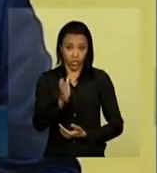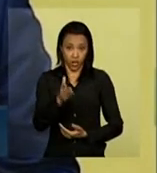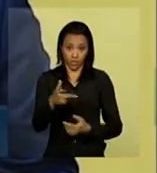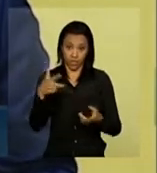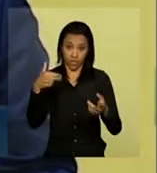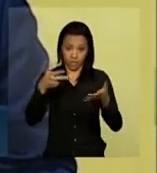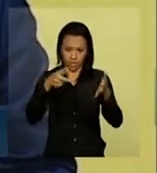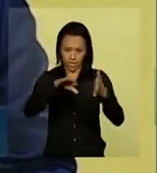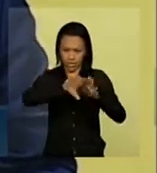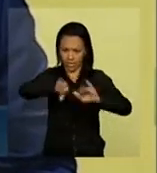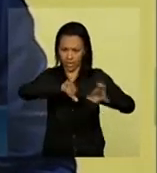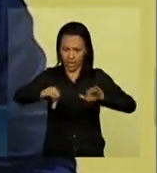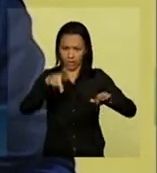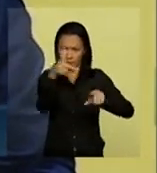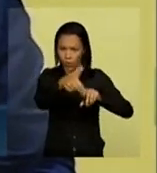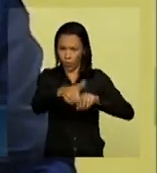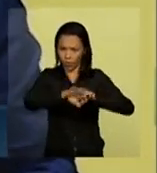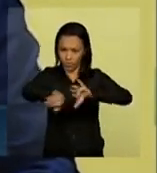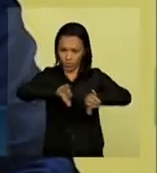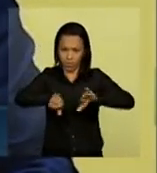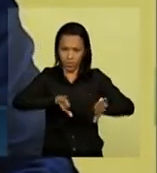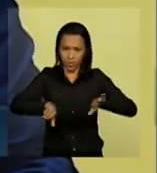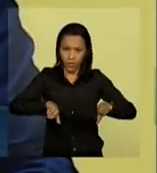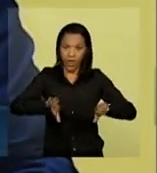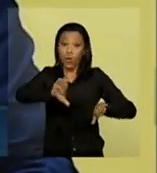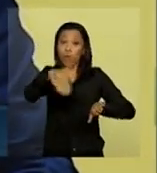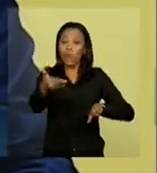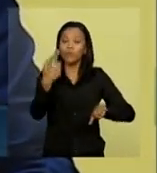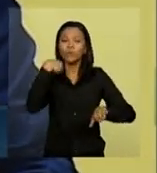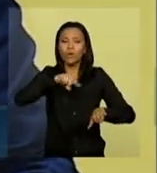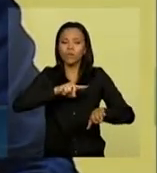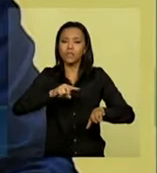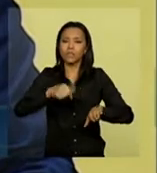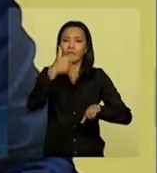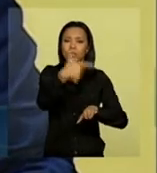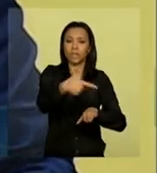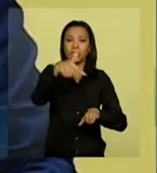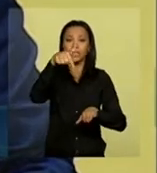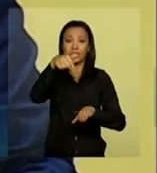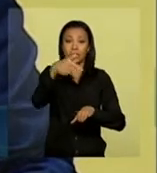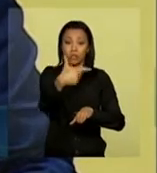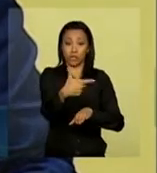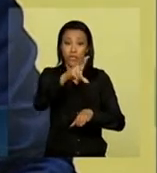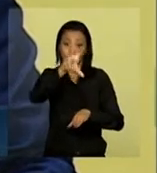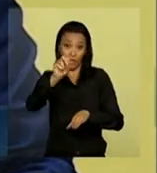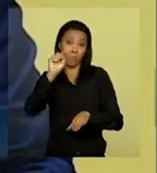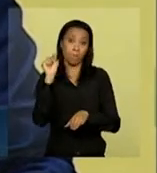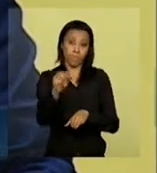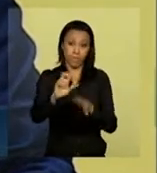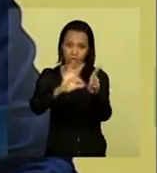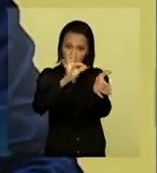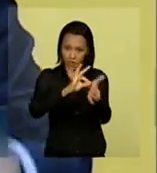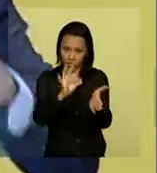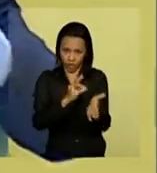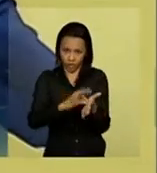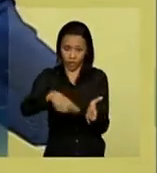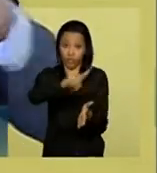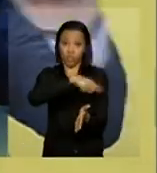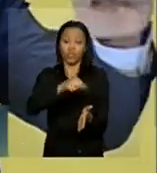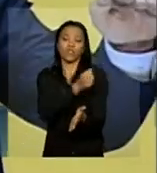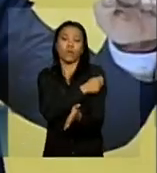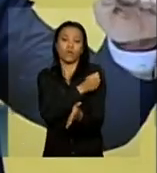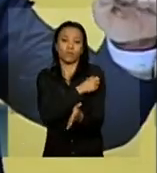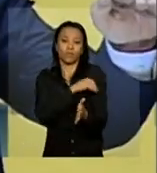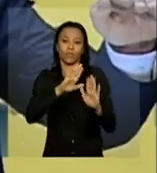recorte neném a nós temos as notas para vocês quando a gente pega os 250 mil inscritos das escolas particulares e